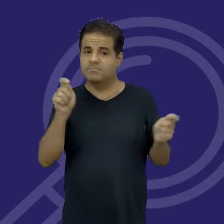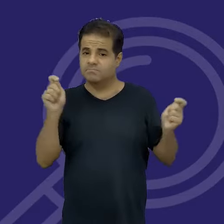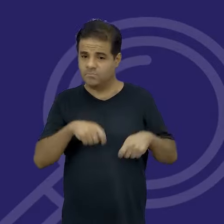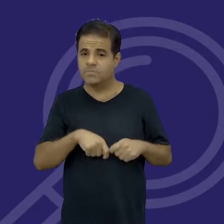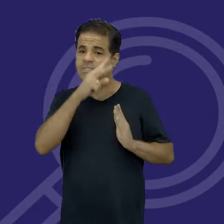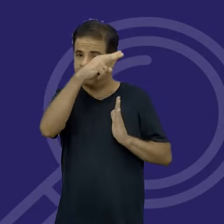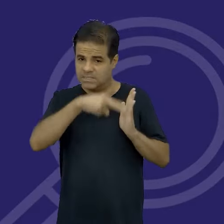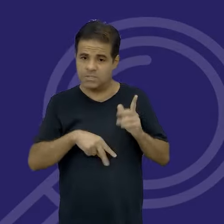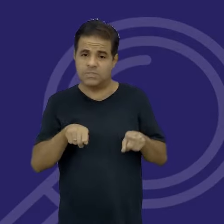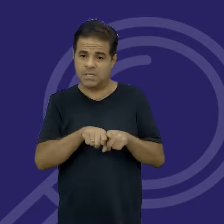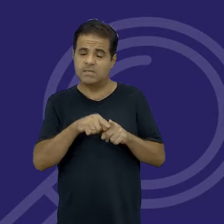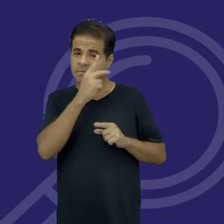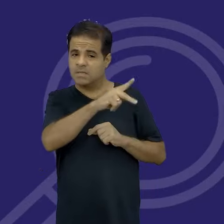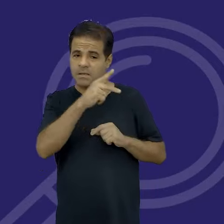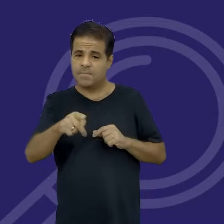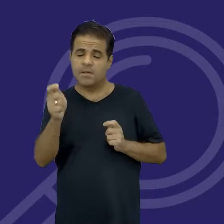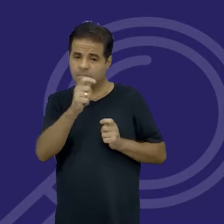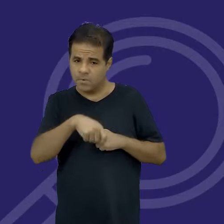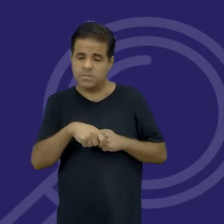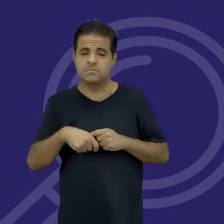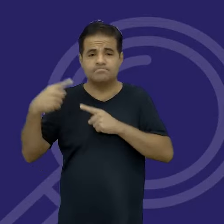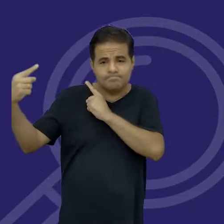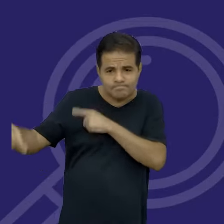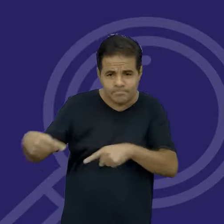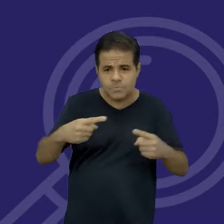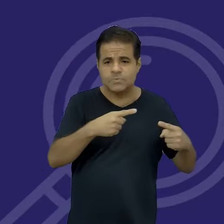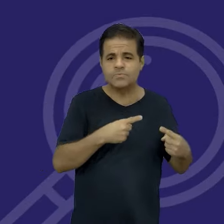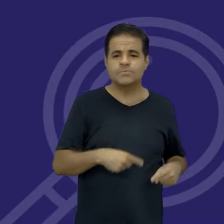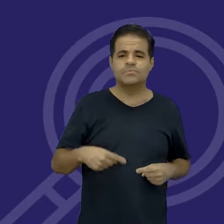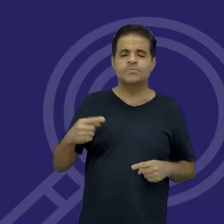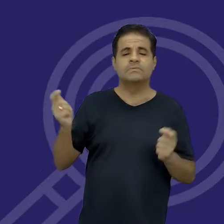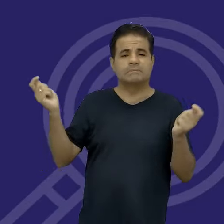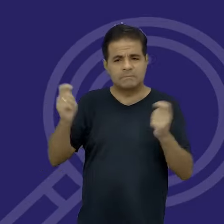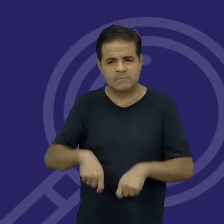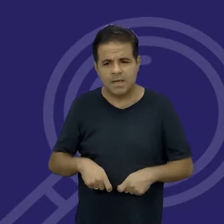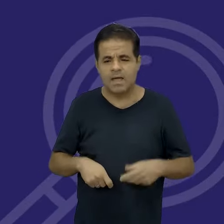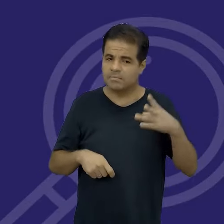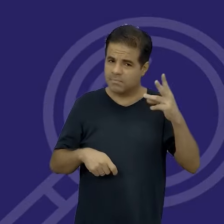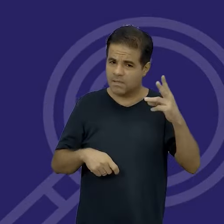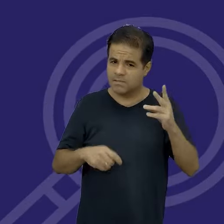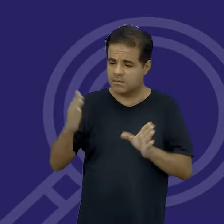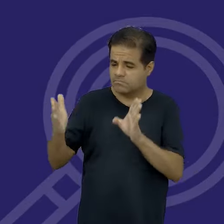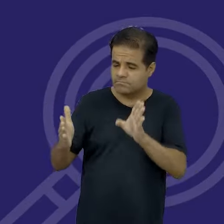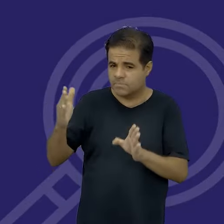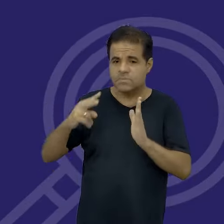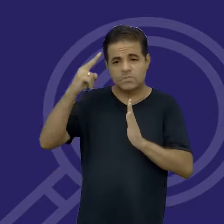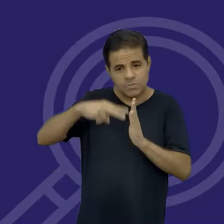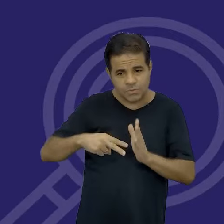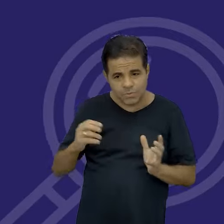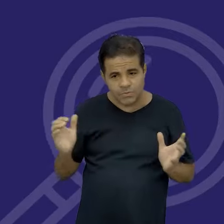a leitura deles, né, para que nós possamos discutir depois, nesse terceiro passo, com a leitura em